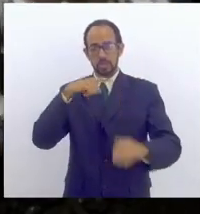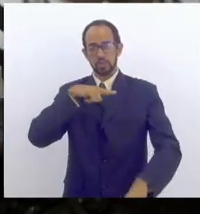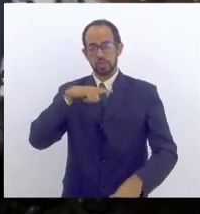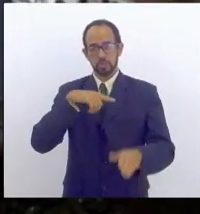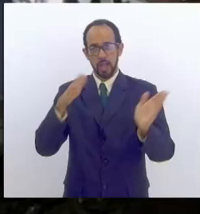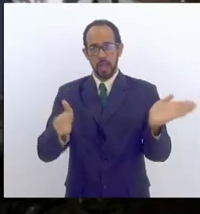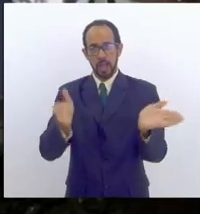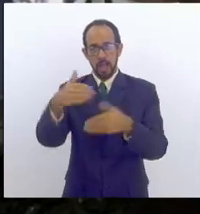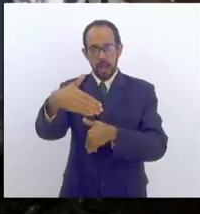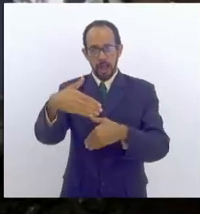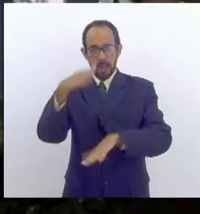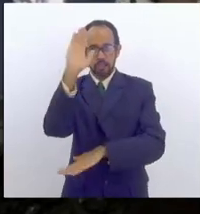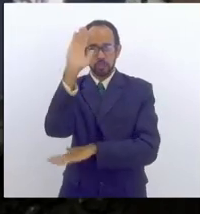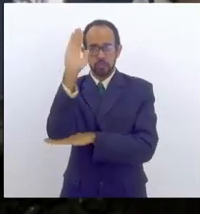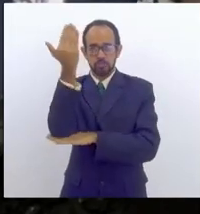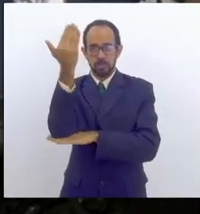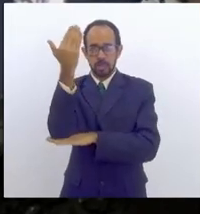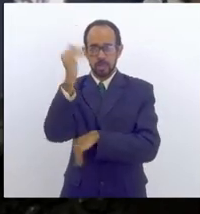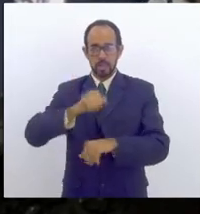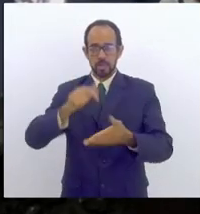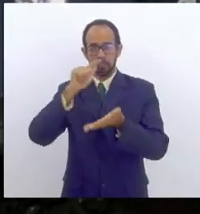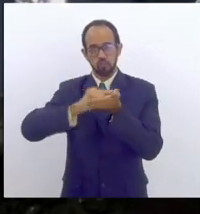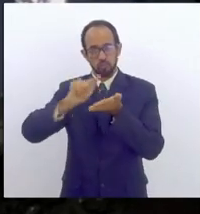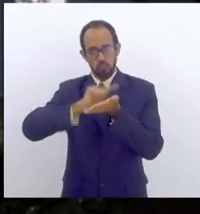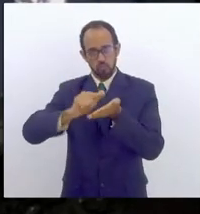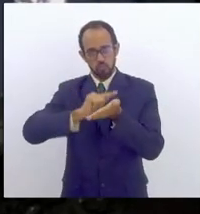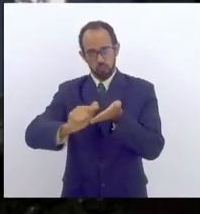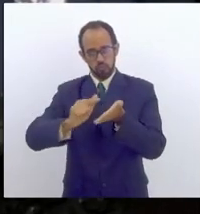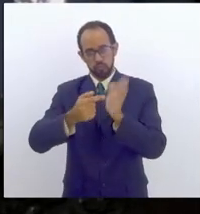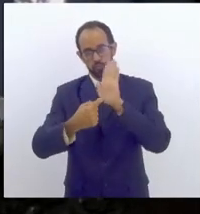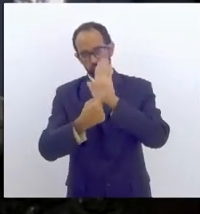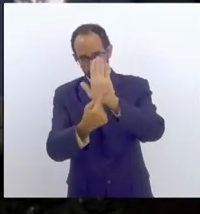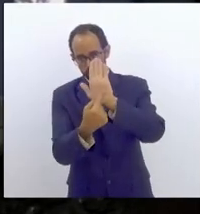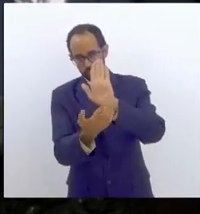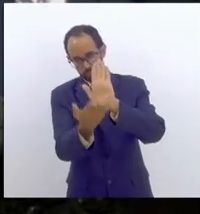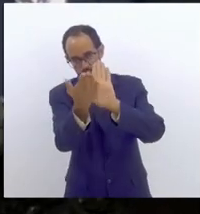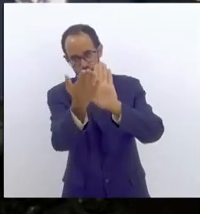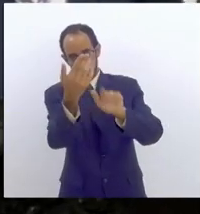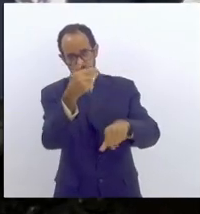companheiro Marquinho vai mostrar a urna, não tem nada aqui dentro.